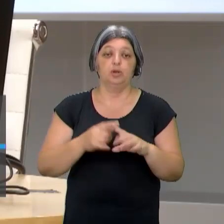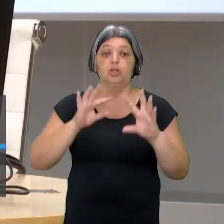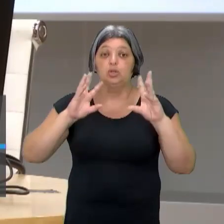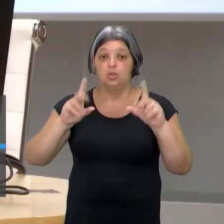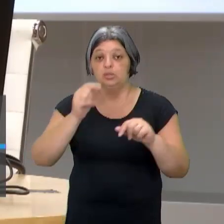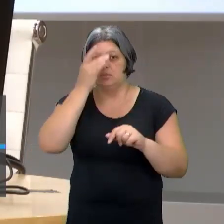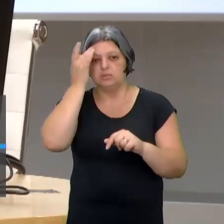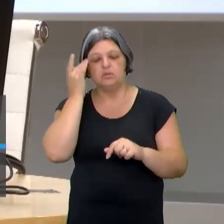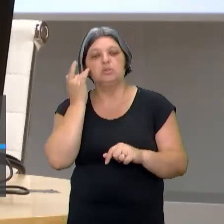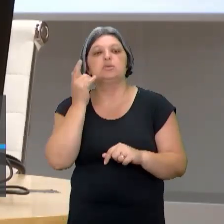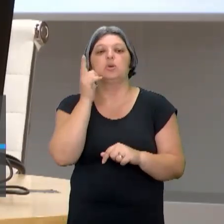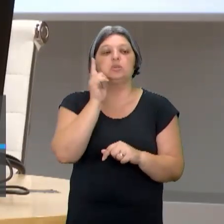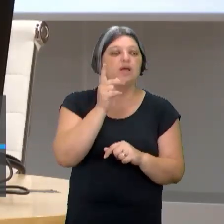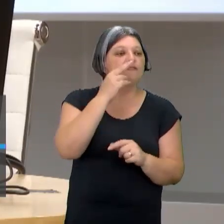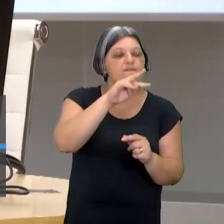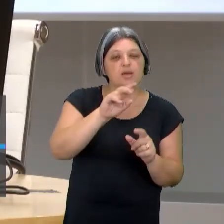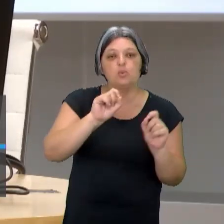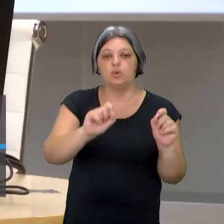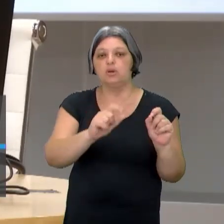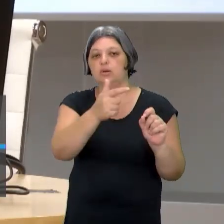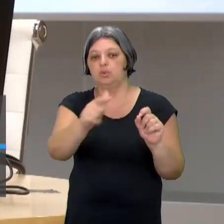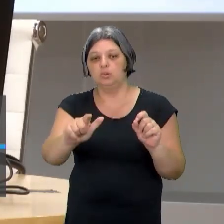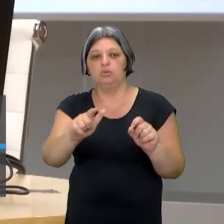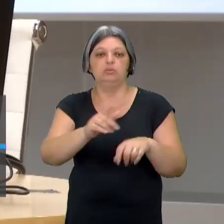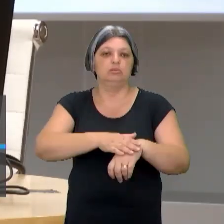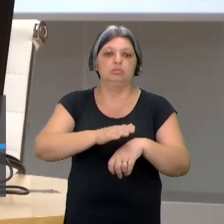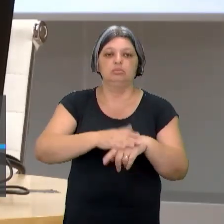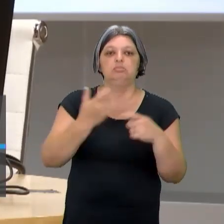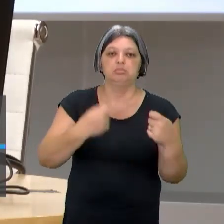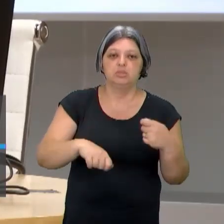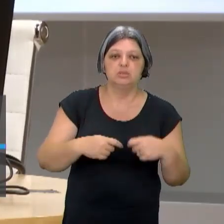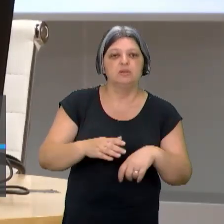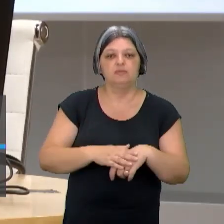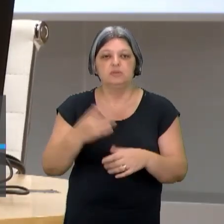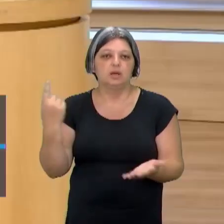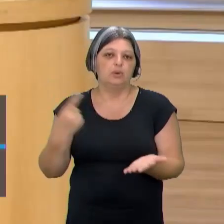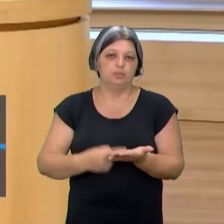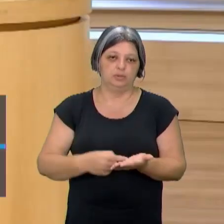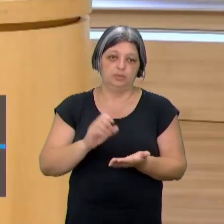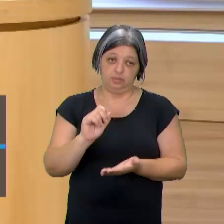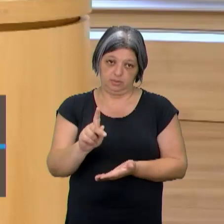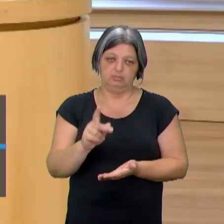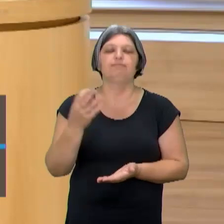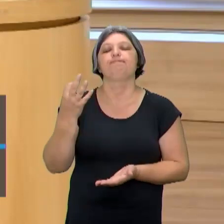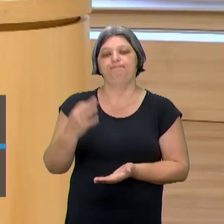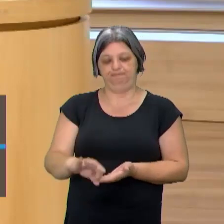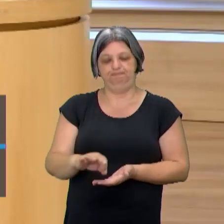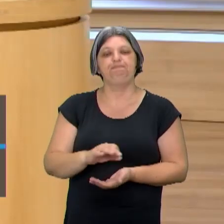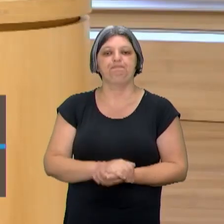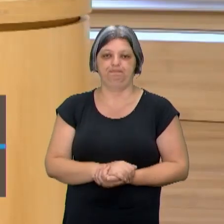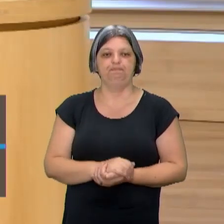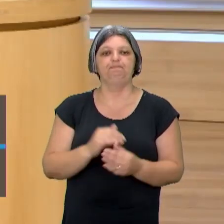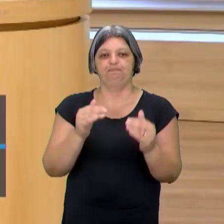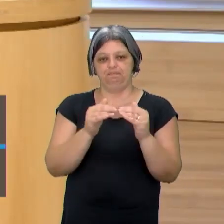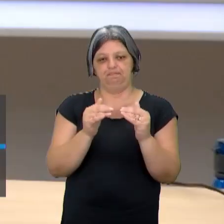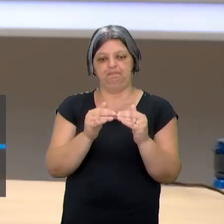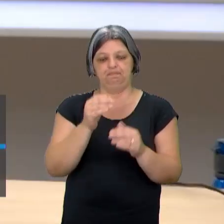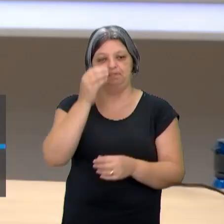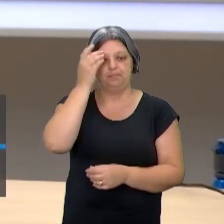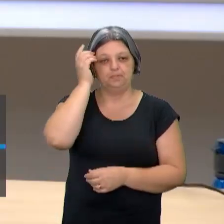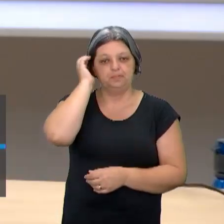consegue ver o que o outro está fazendo, né, o que precisa fazer, o que vai ser cumprido, certo? Isso, certinho. Perfeito. E